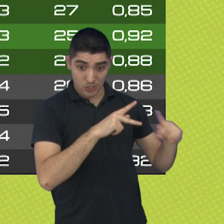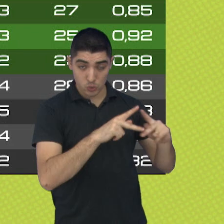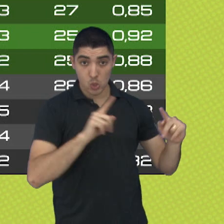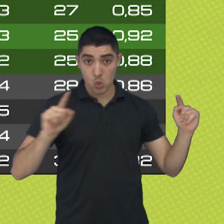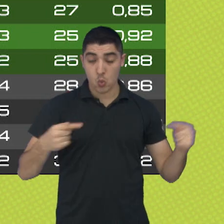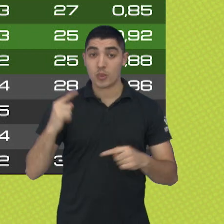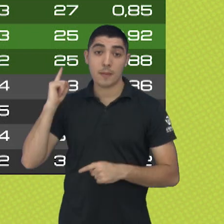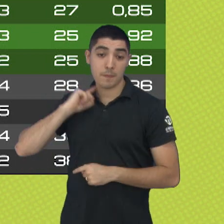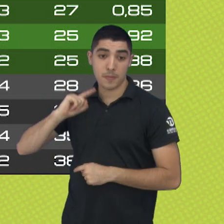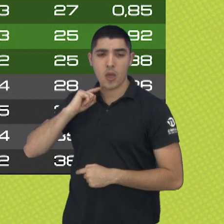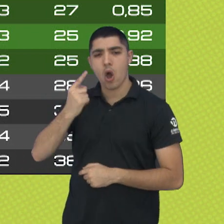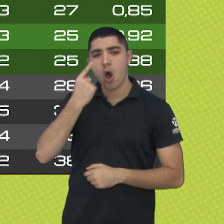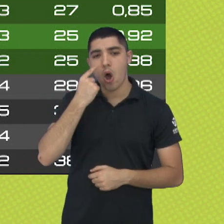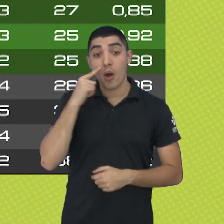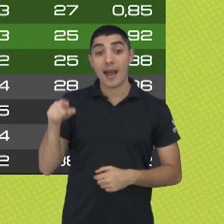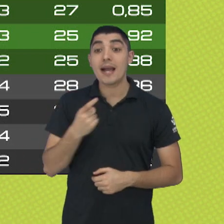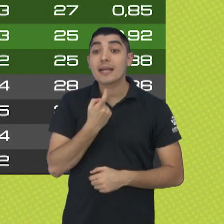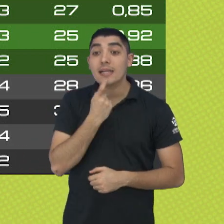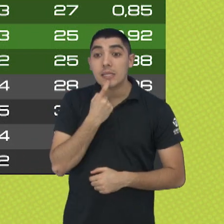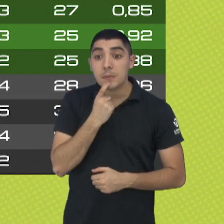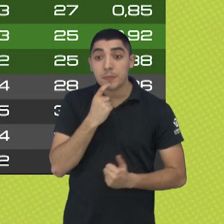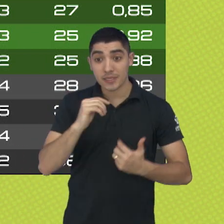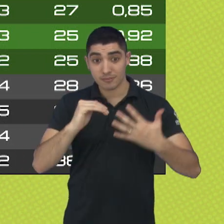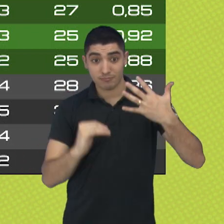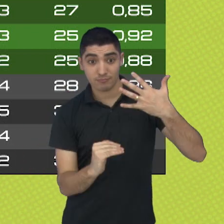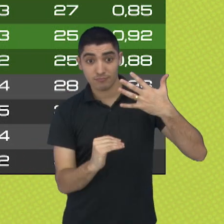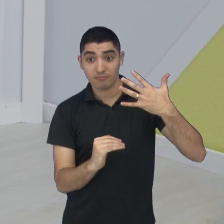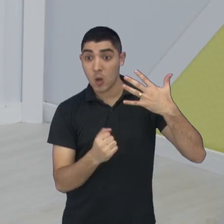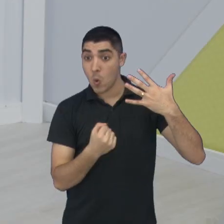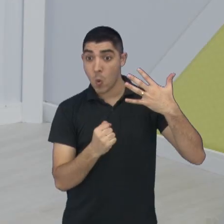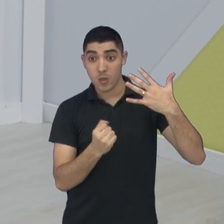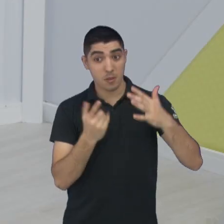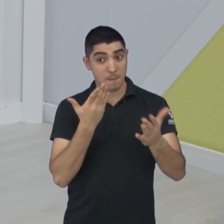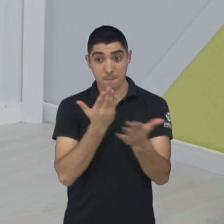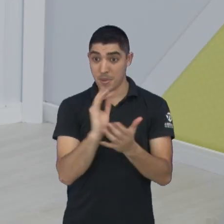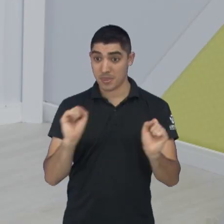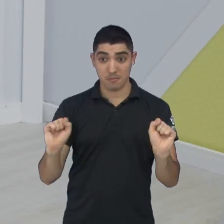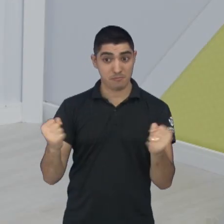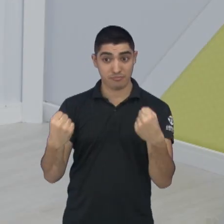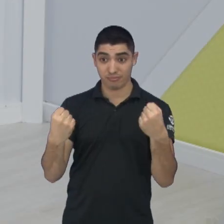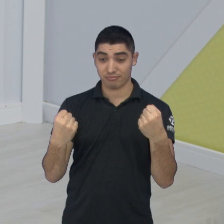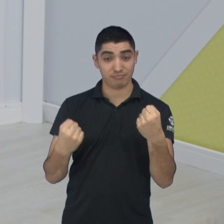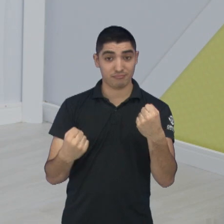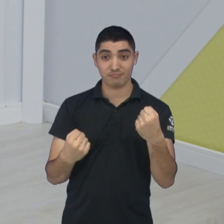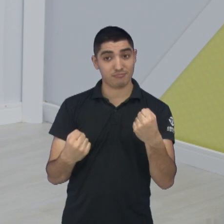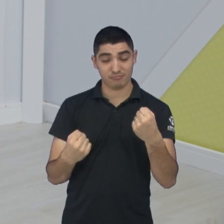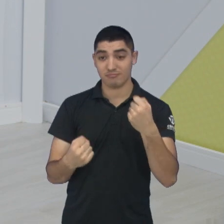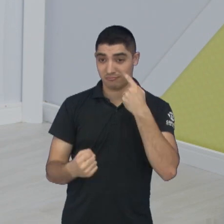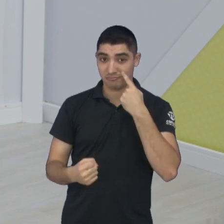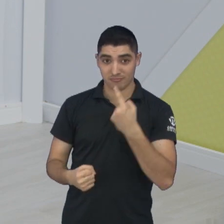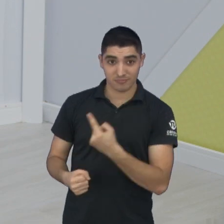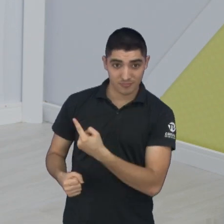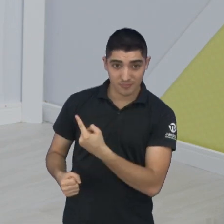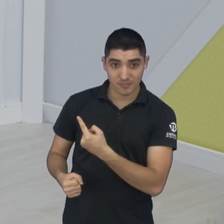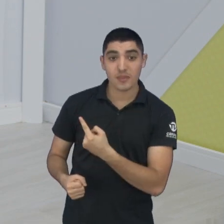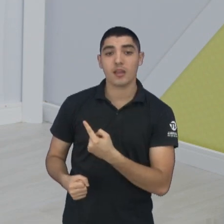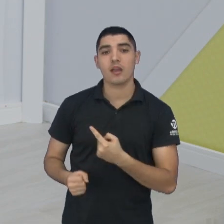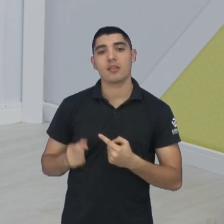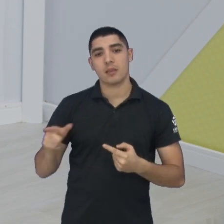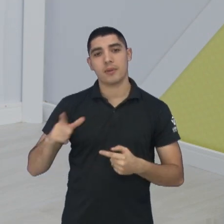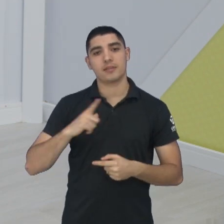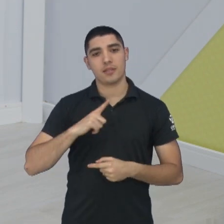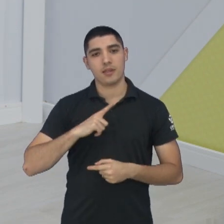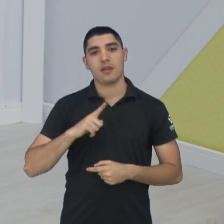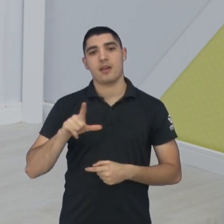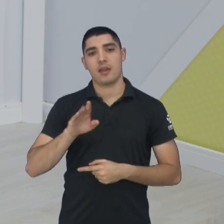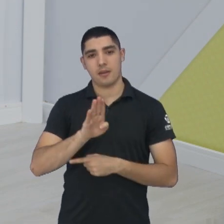tal. Campinas estaria fora dos playoffs de quartas de final se o campeonato terminasse hoje. Blumenau, Monte Carmelo e o